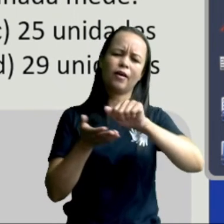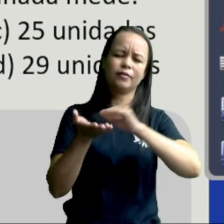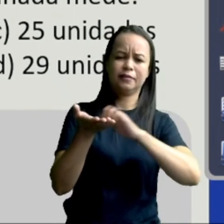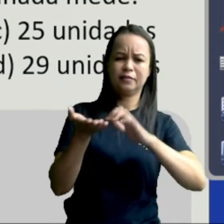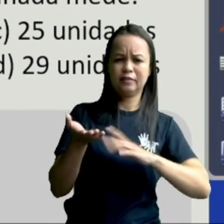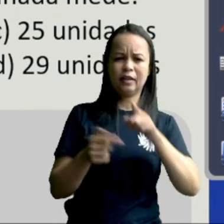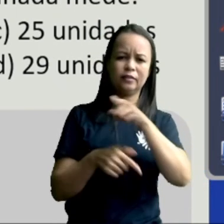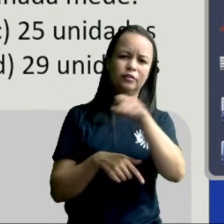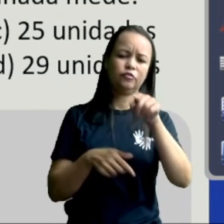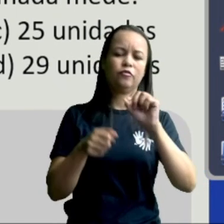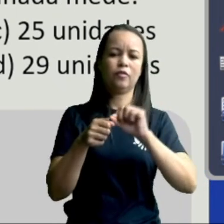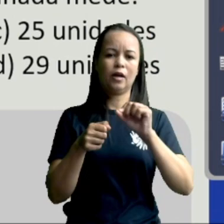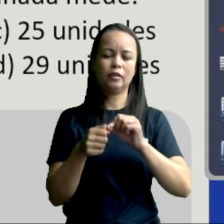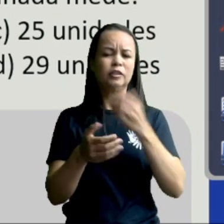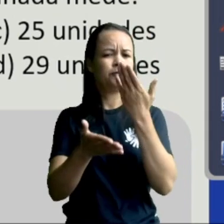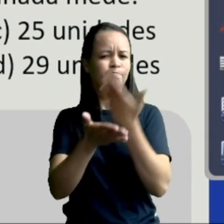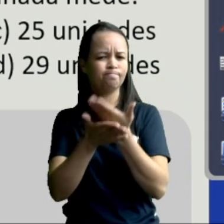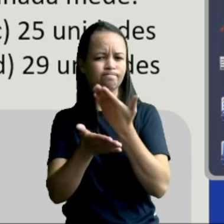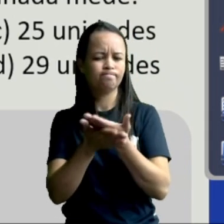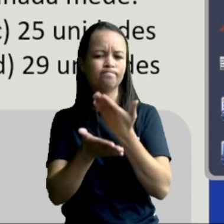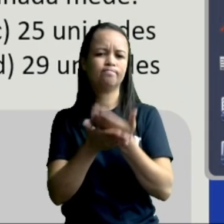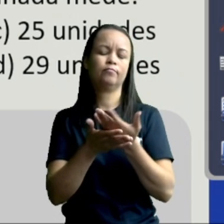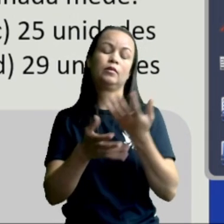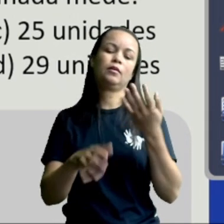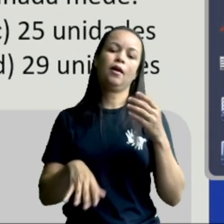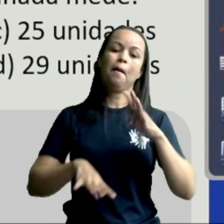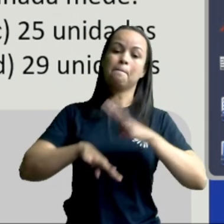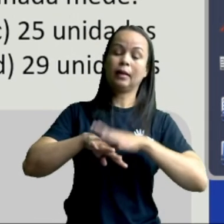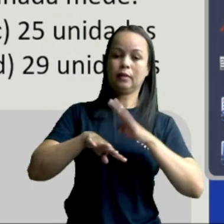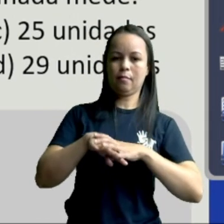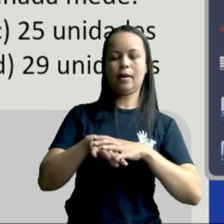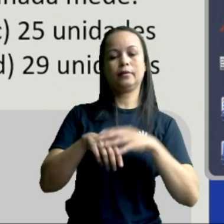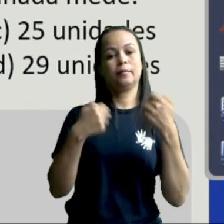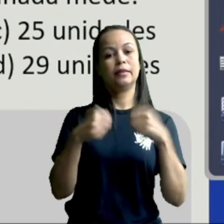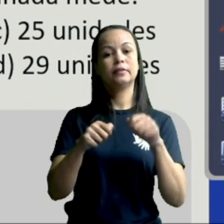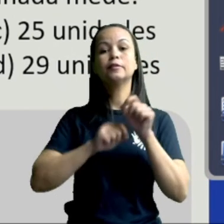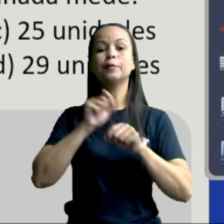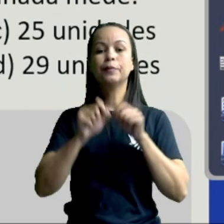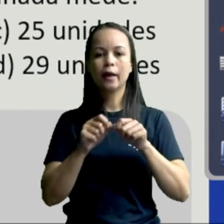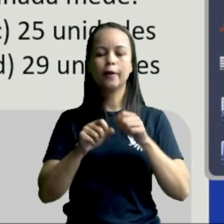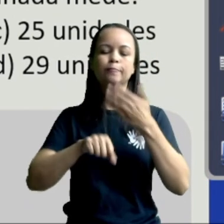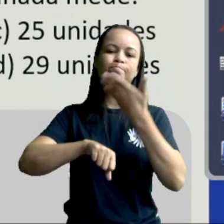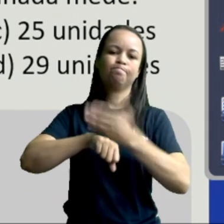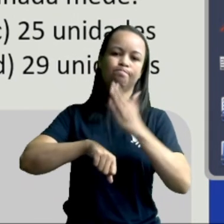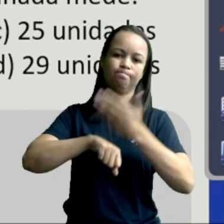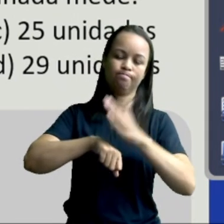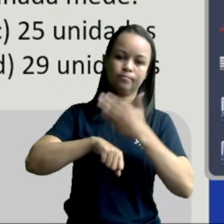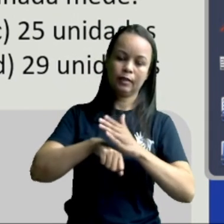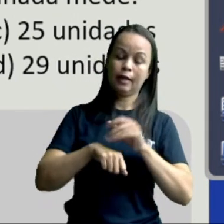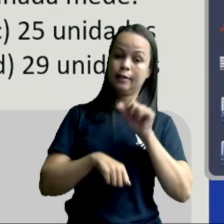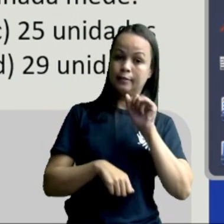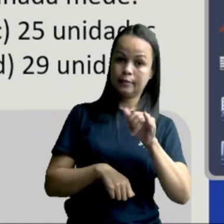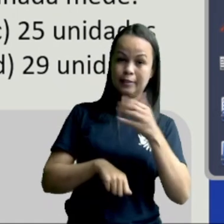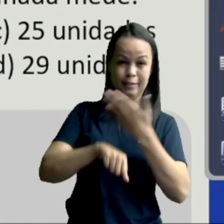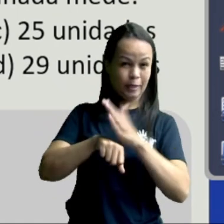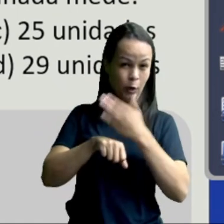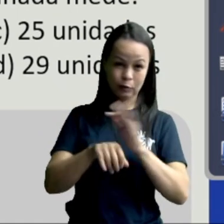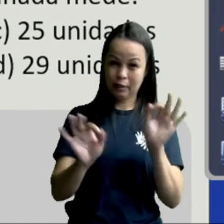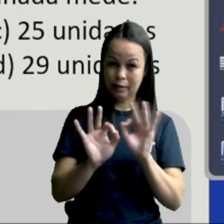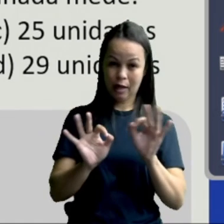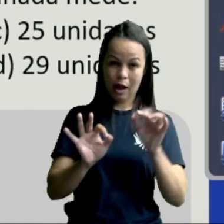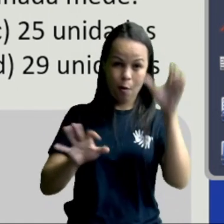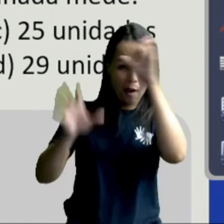outras, tá? Estudem, e matemática tem que treinar, Se não treinar, aí o aprendizado